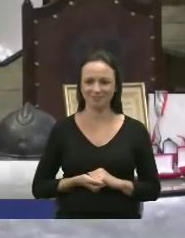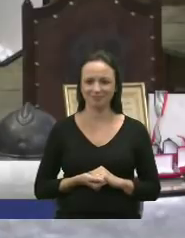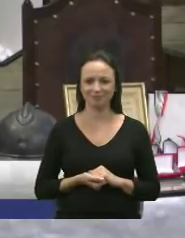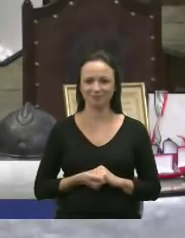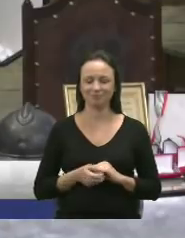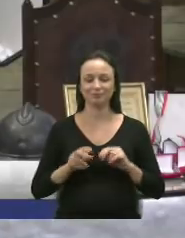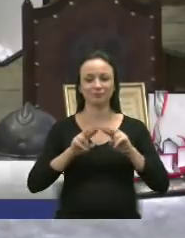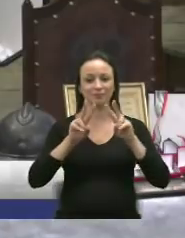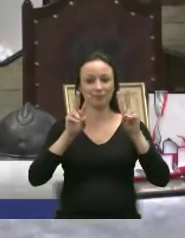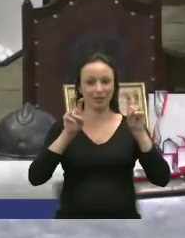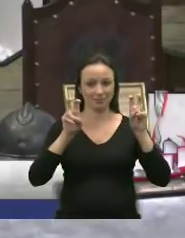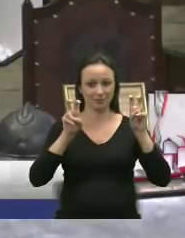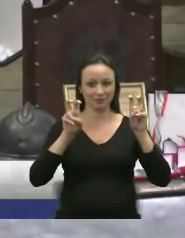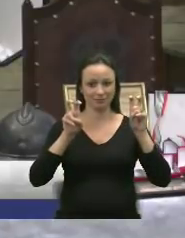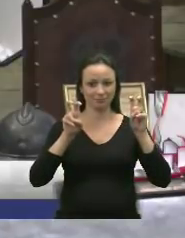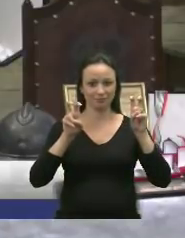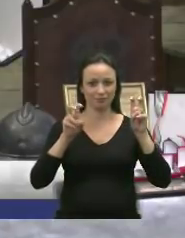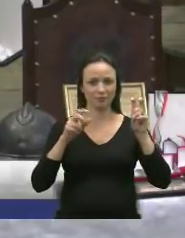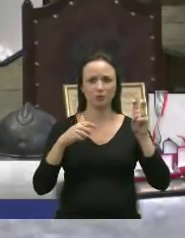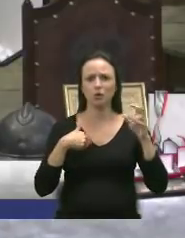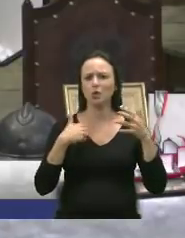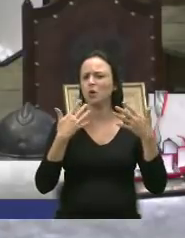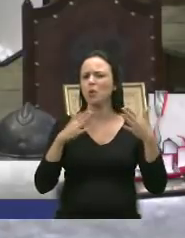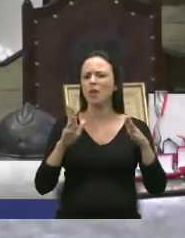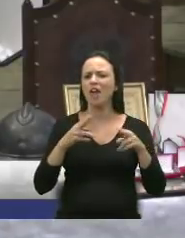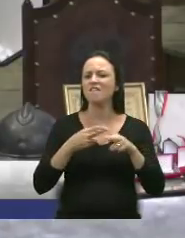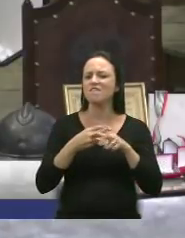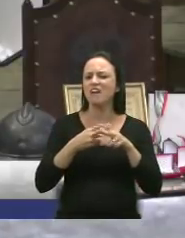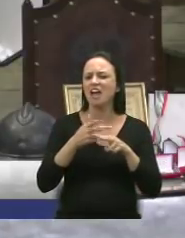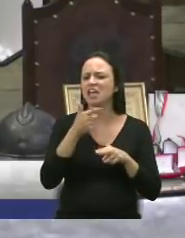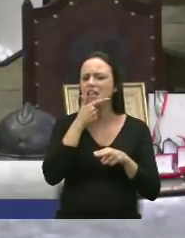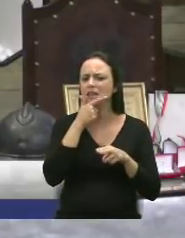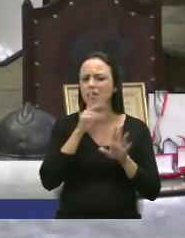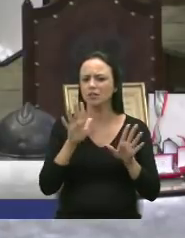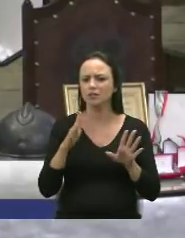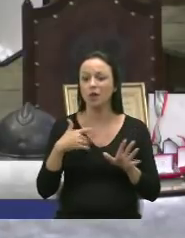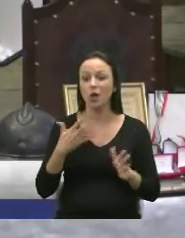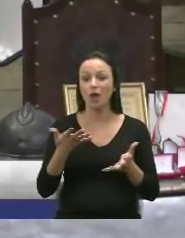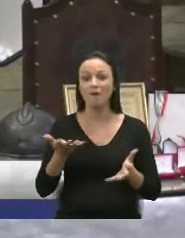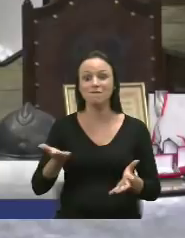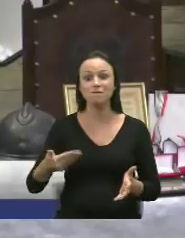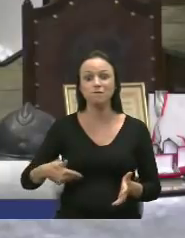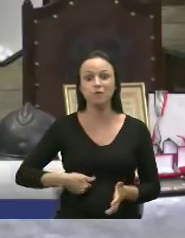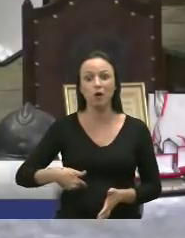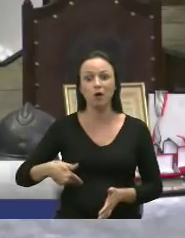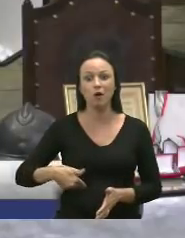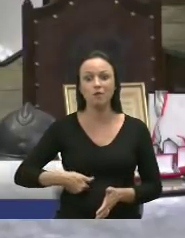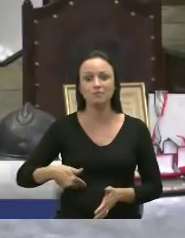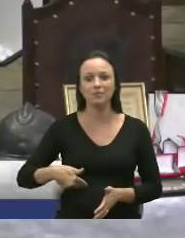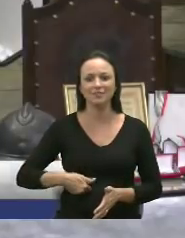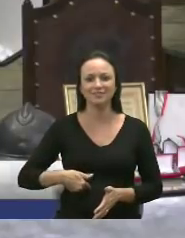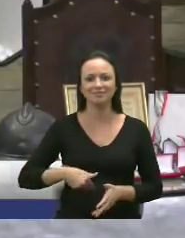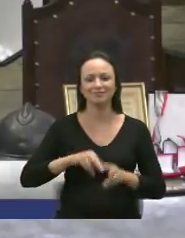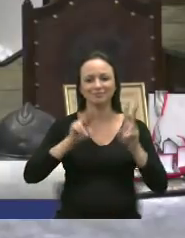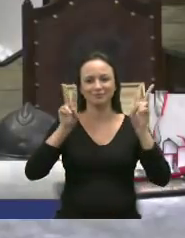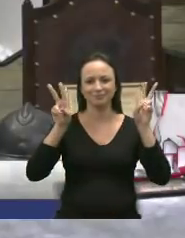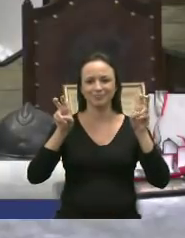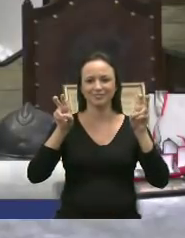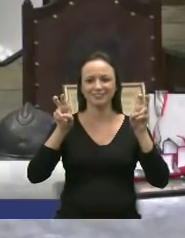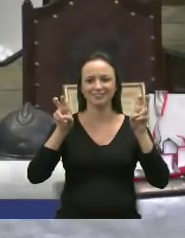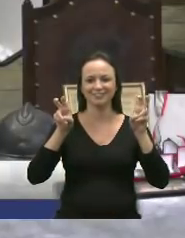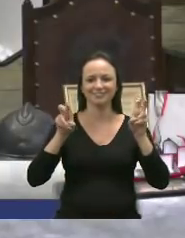Abre aspas. Não quero faca nem queijo, eu quero é fome. Fecha aspas.